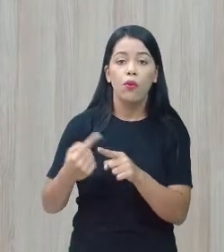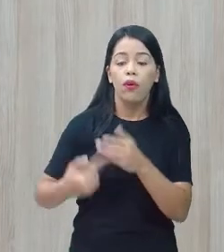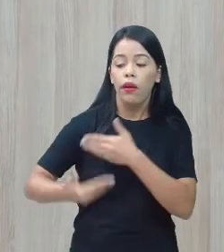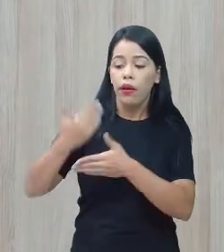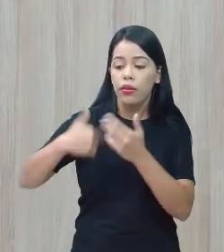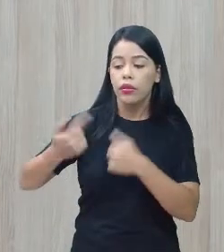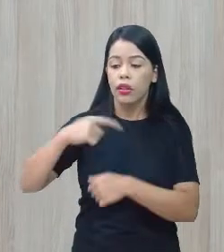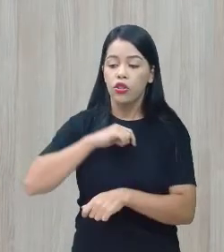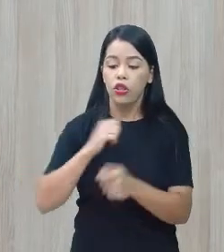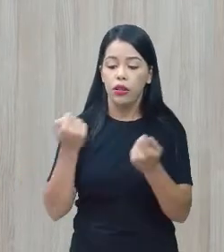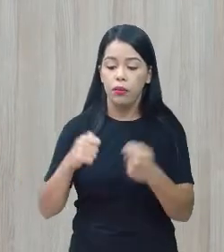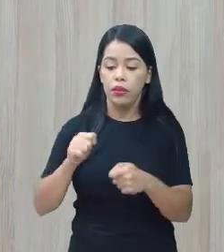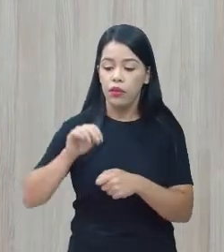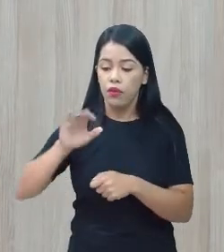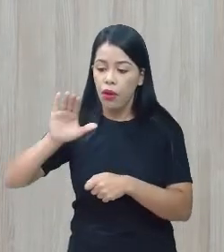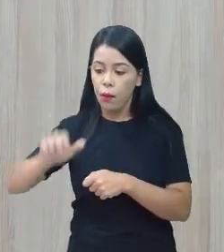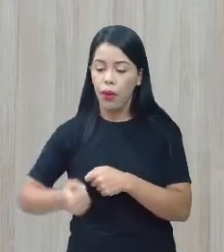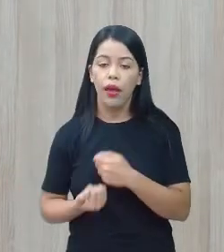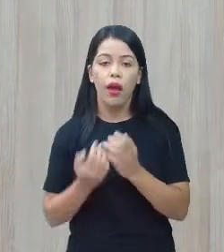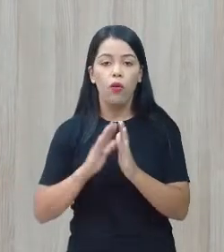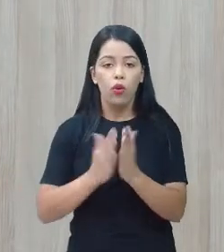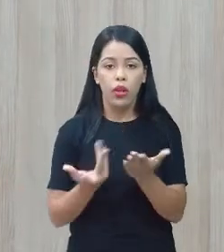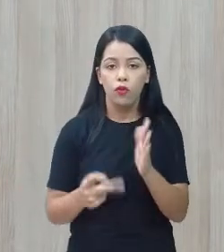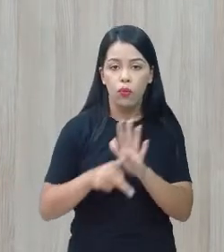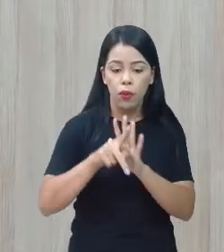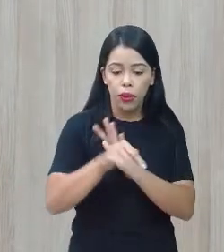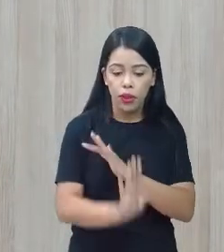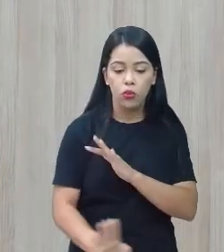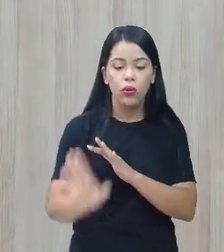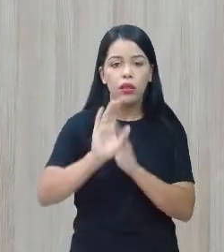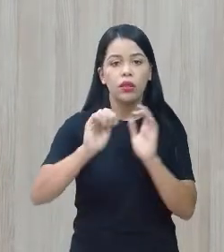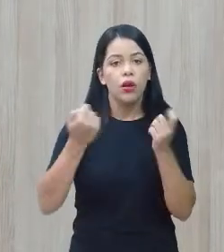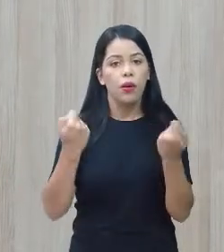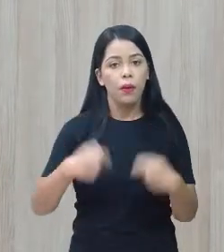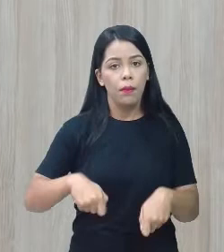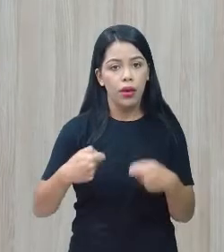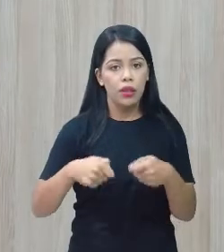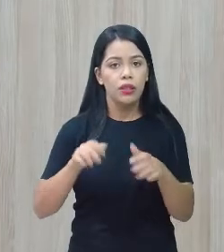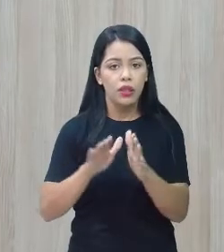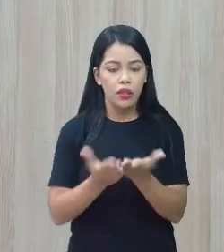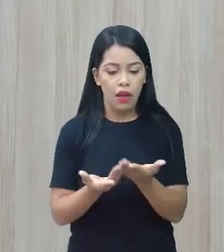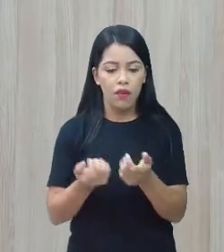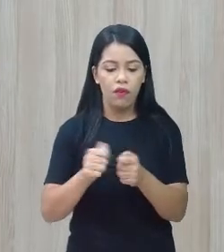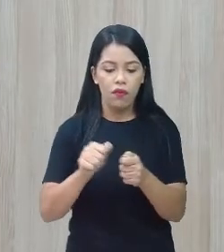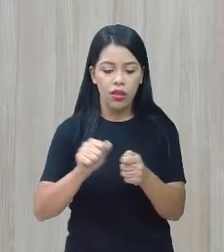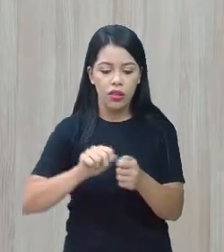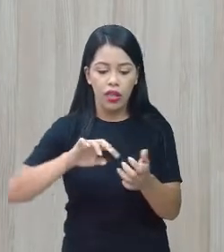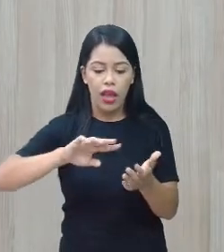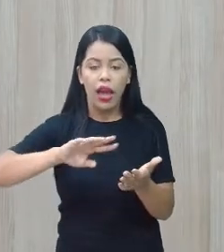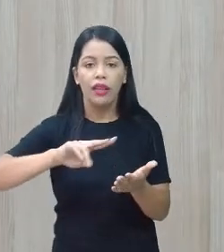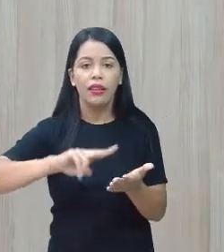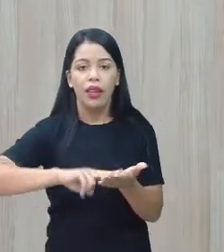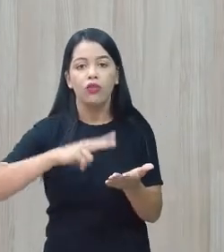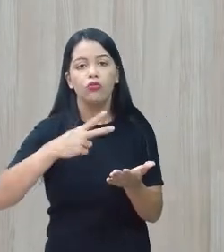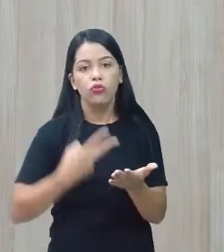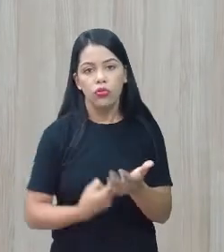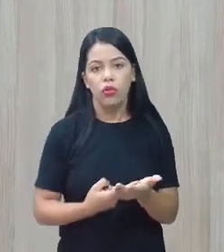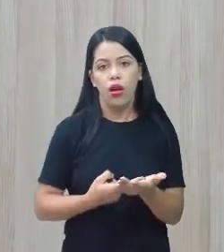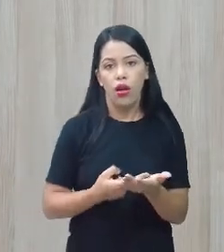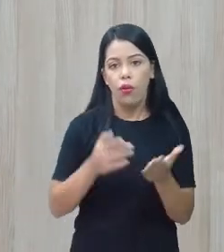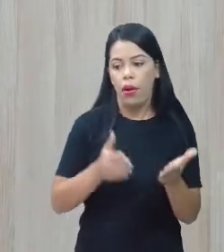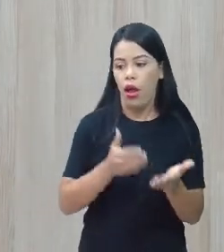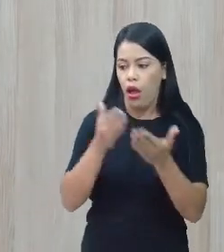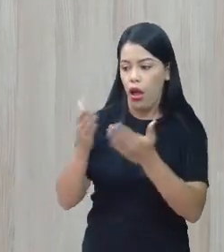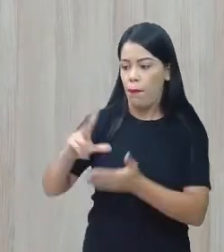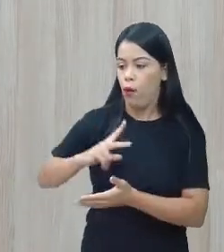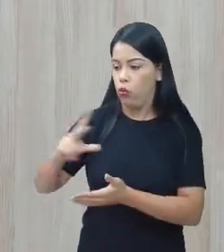livro do Brasil para Portugal, porque havia diferenças gritantes, né, na escrita. E não é preciso que a